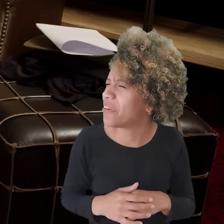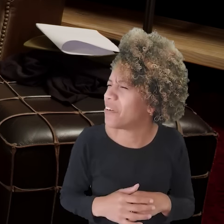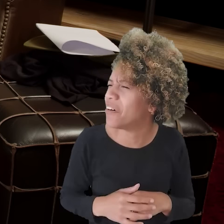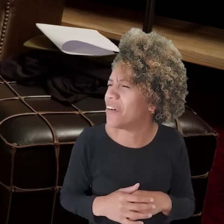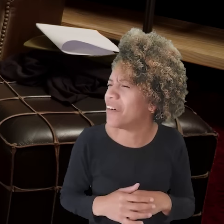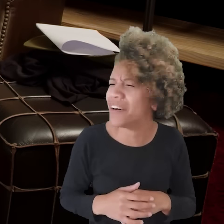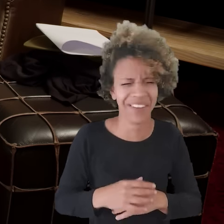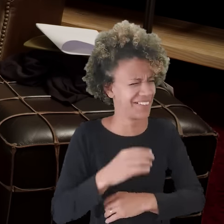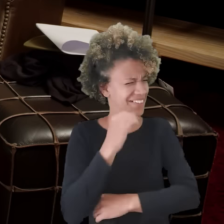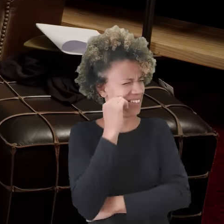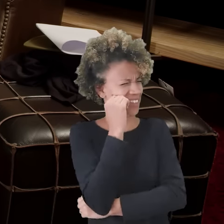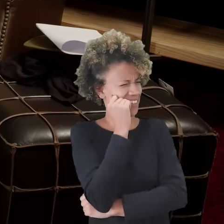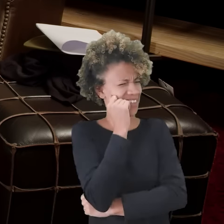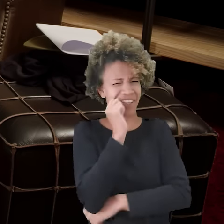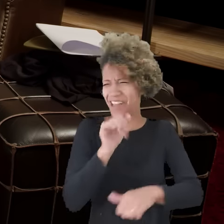Hitler